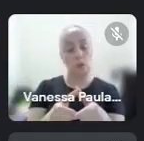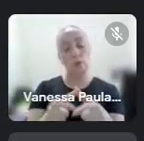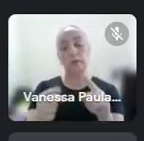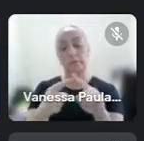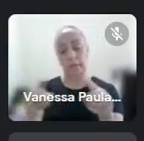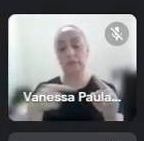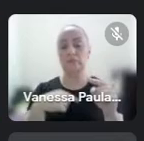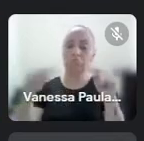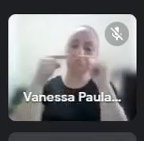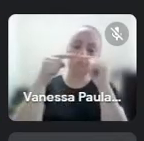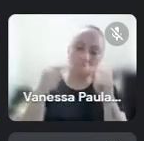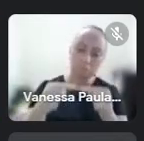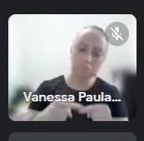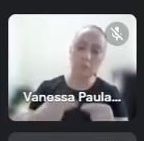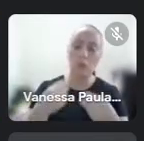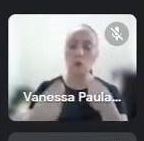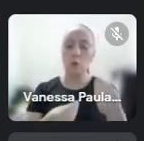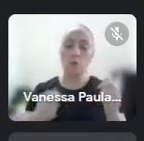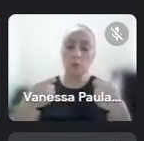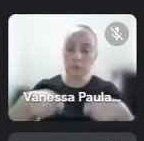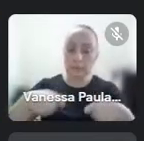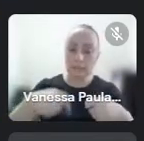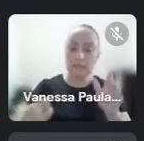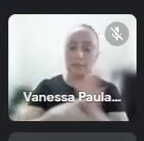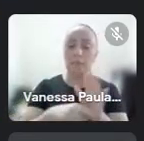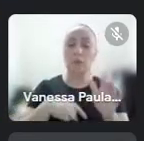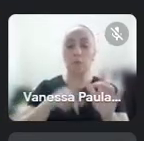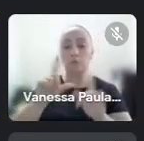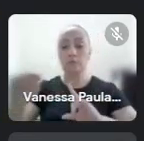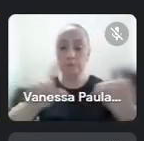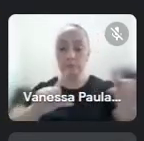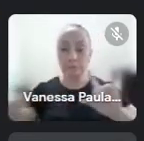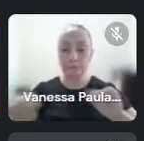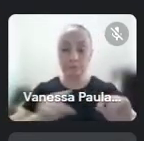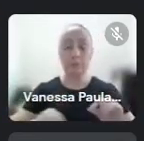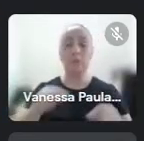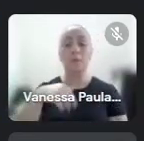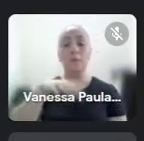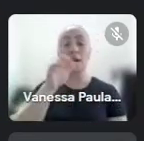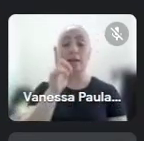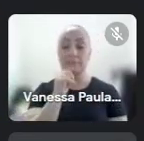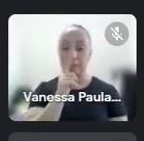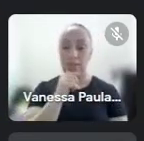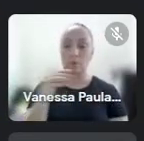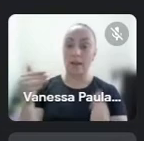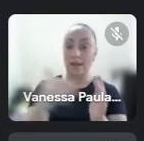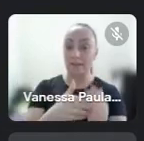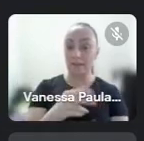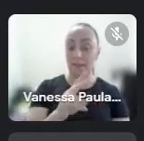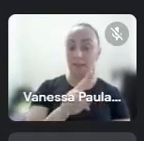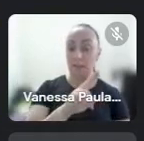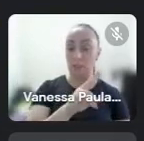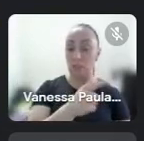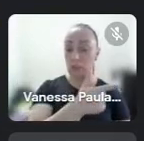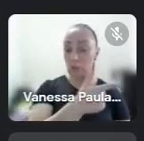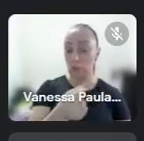a necessidade de vazão maior ou menor de água. Então, até 2015,